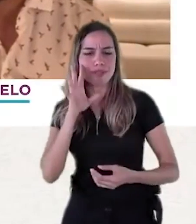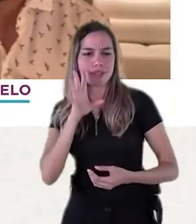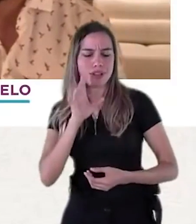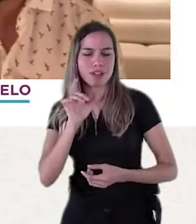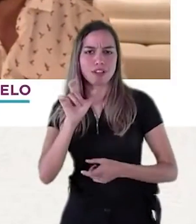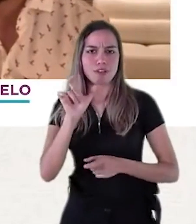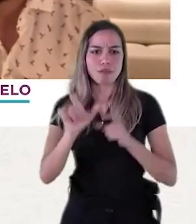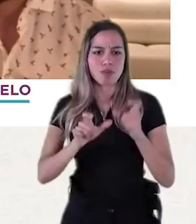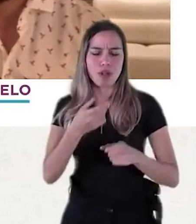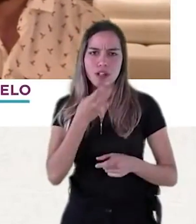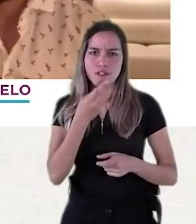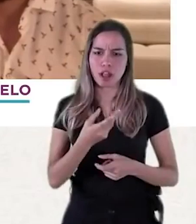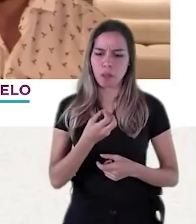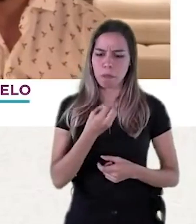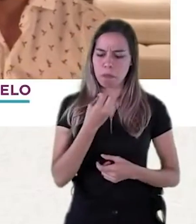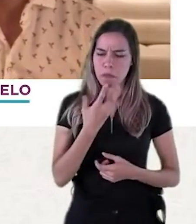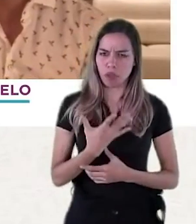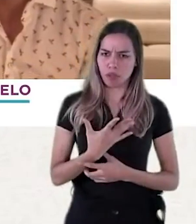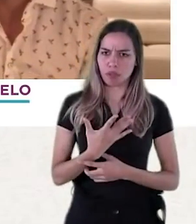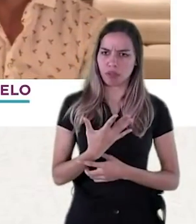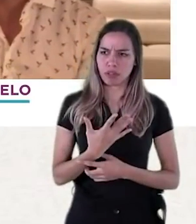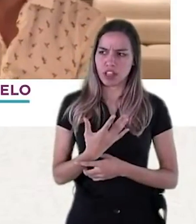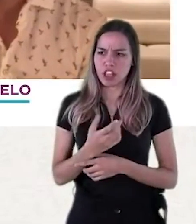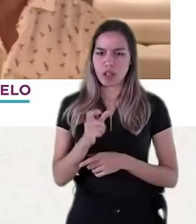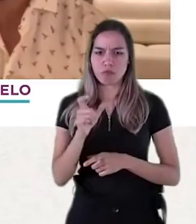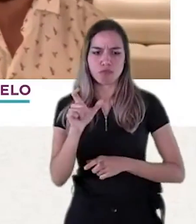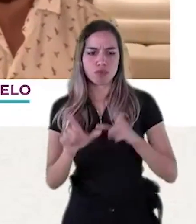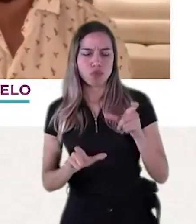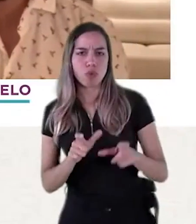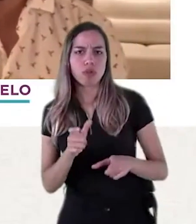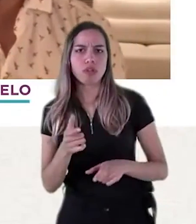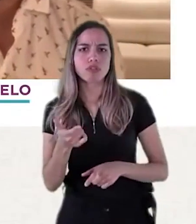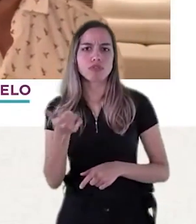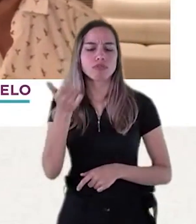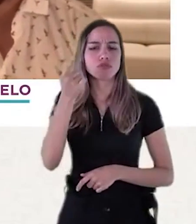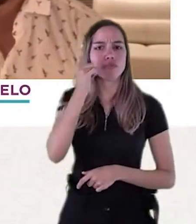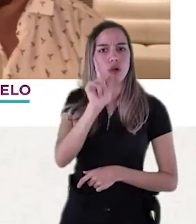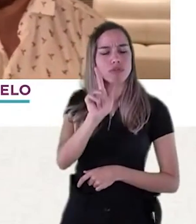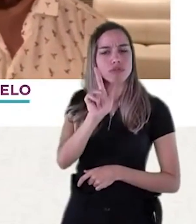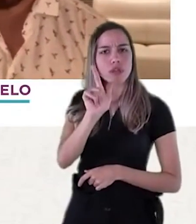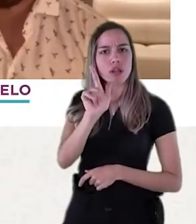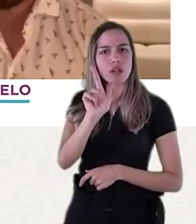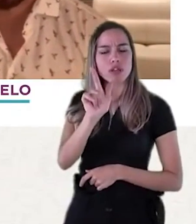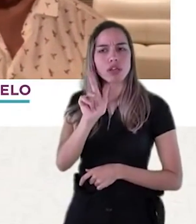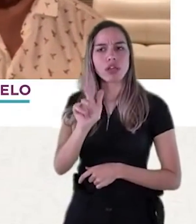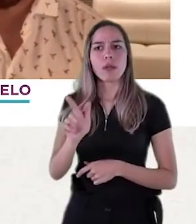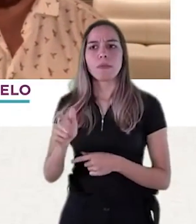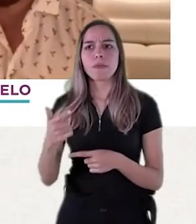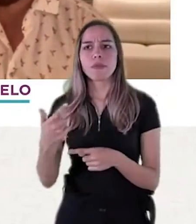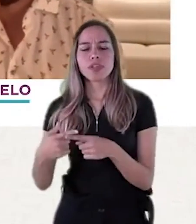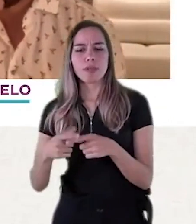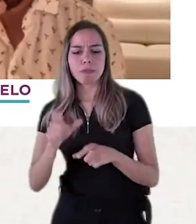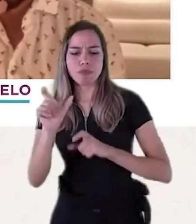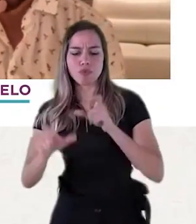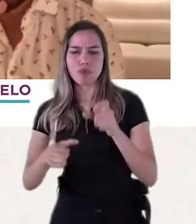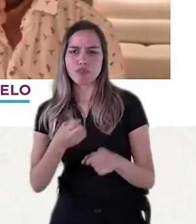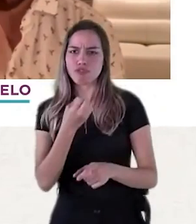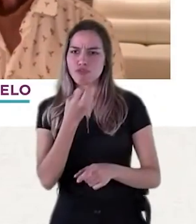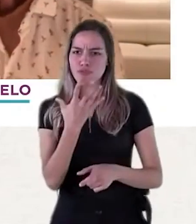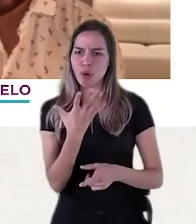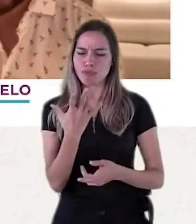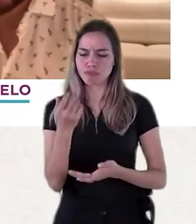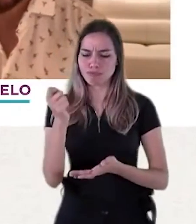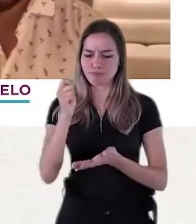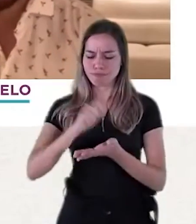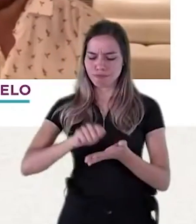você, conseguem, quando são bons escritores, vou fazer esse à parte, porque